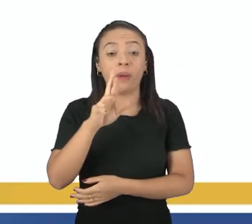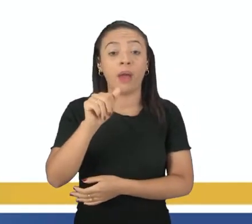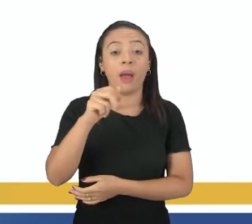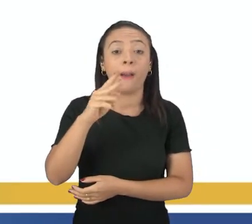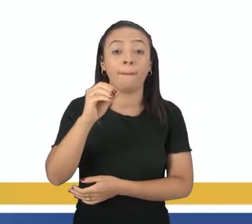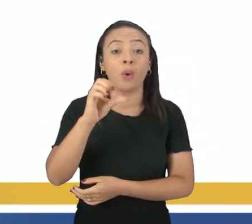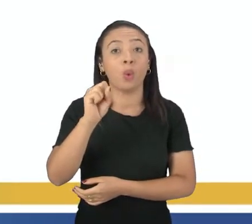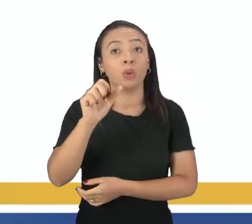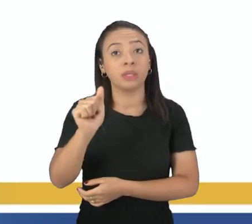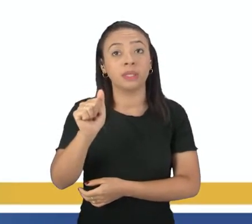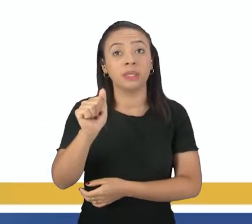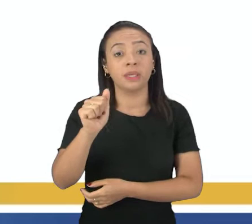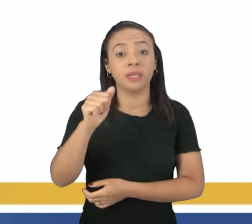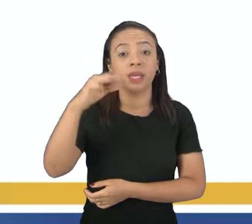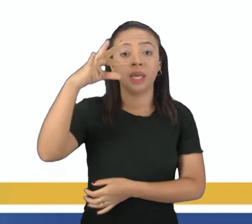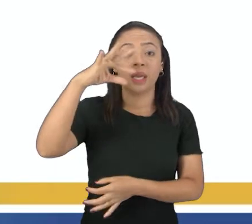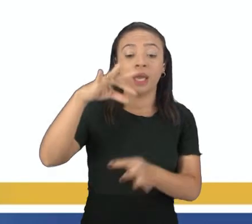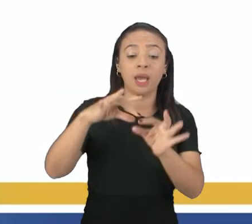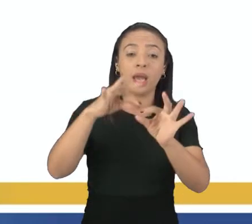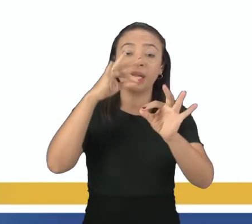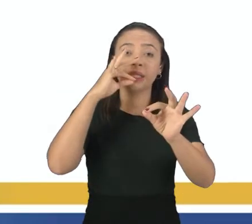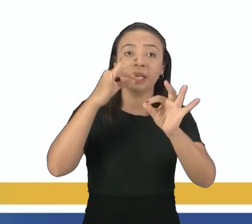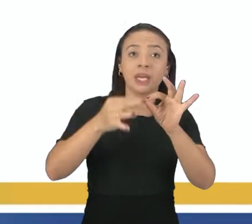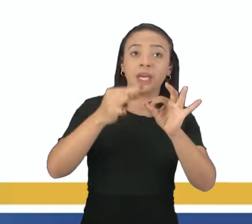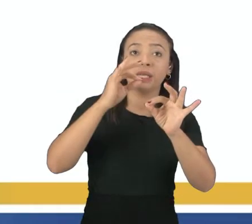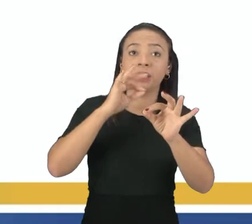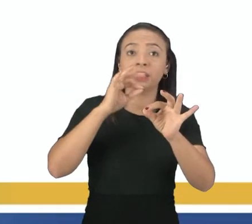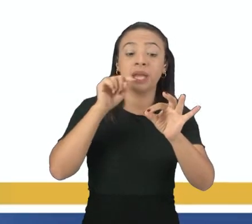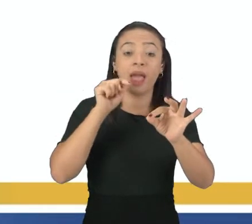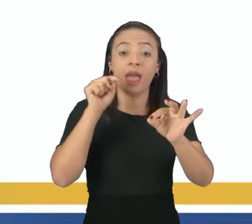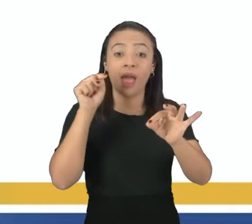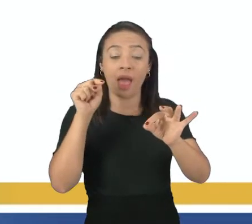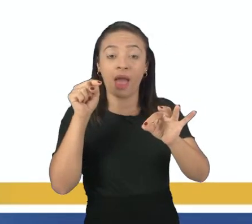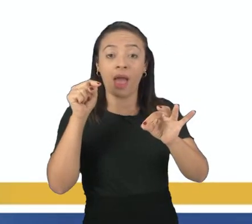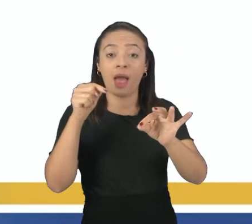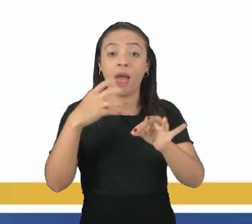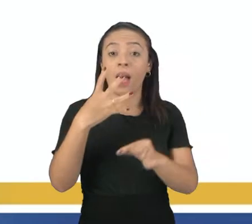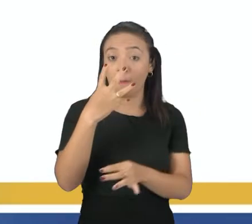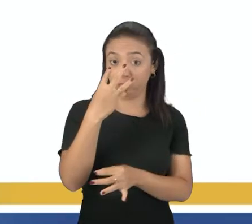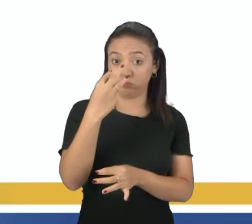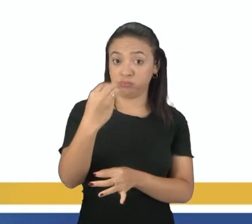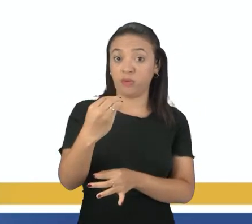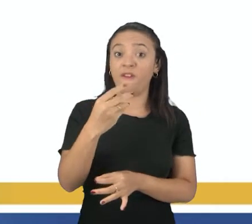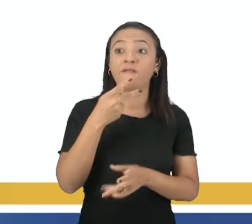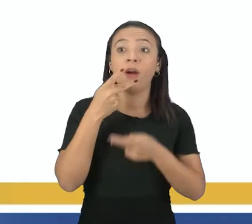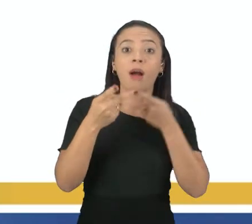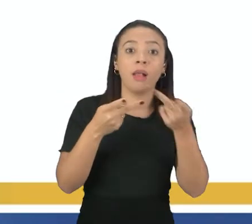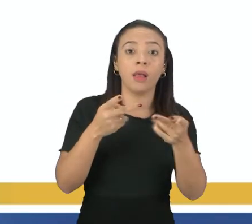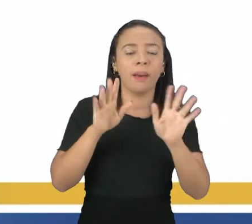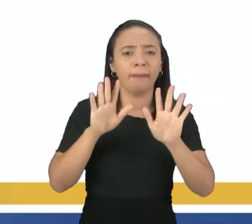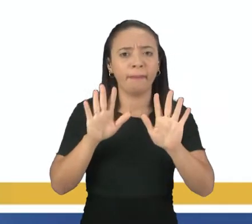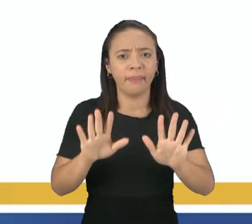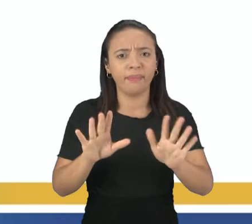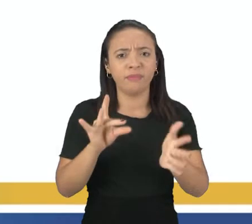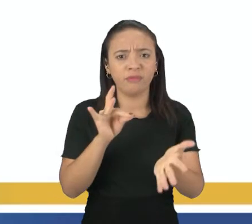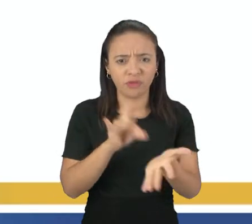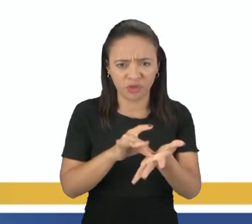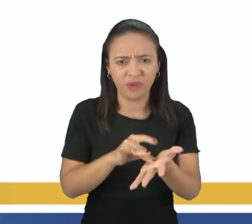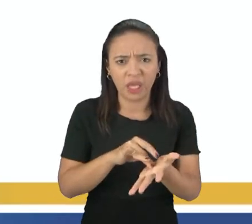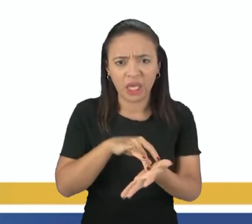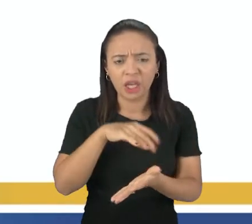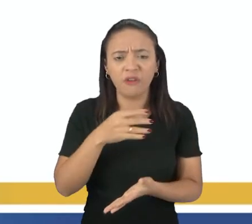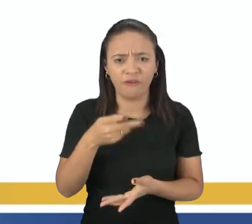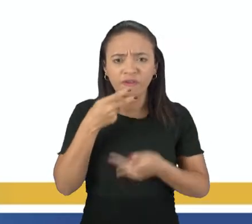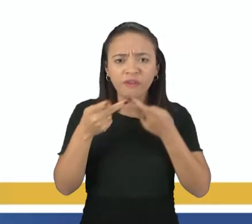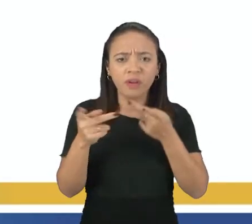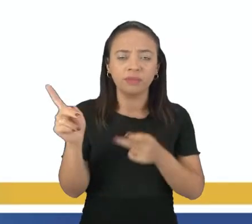raposa e as uvas, olha só. A raposa falando, né? A gente sabe que os animais não falam, ela está falando aqui.